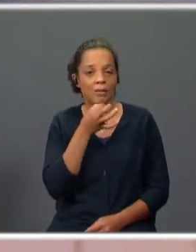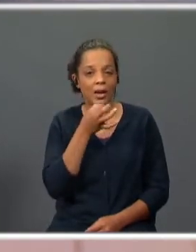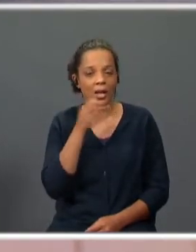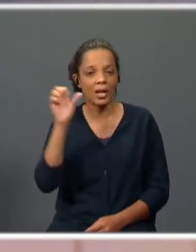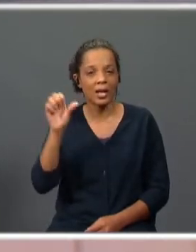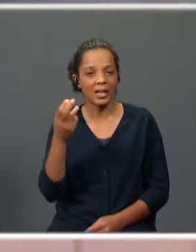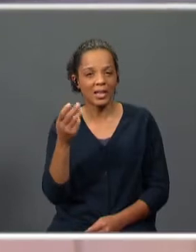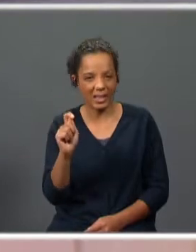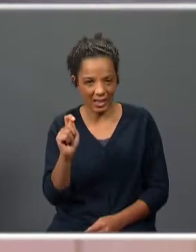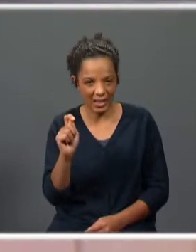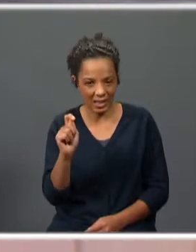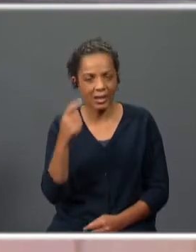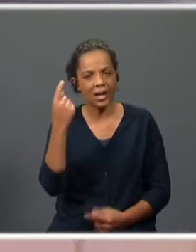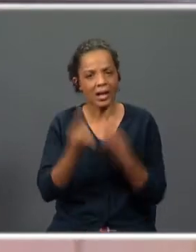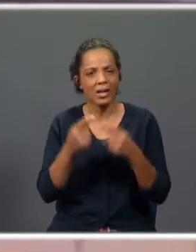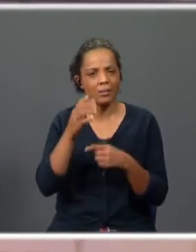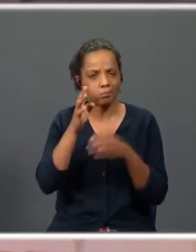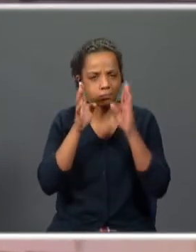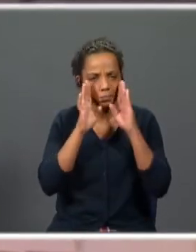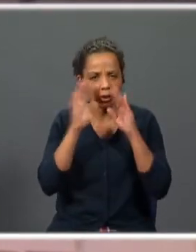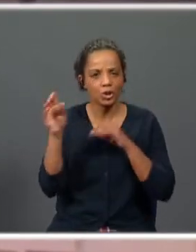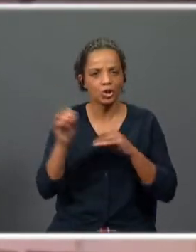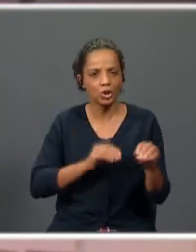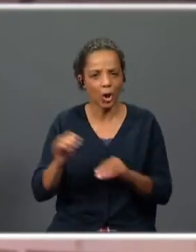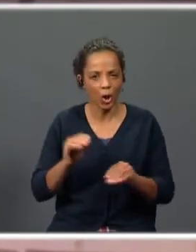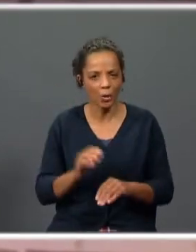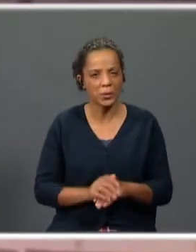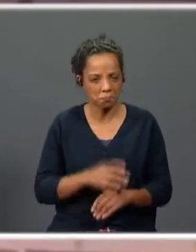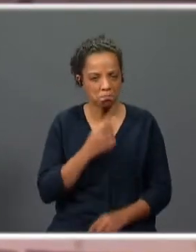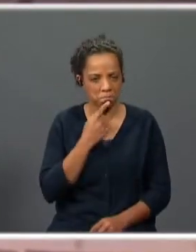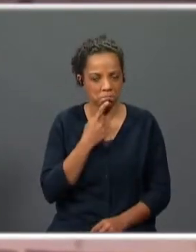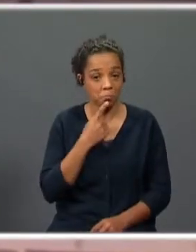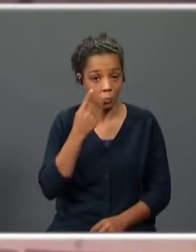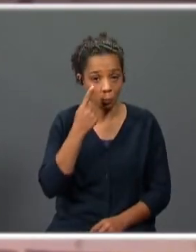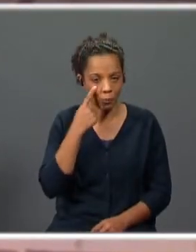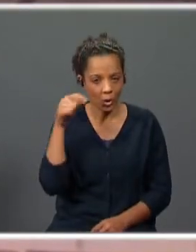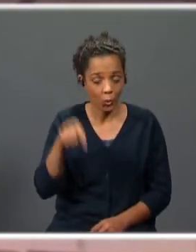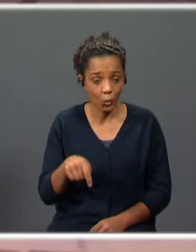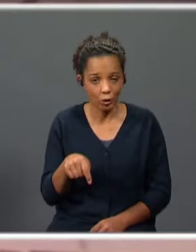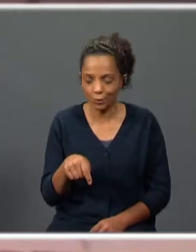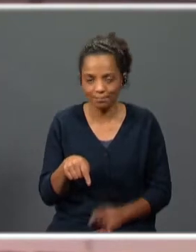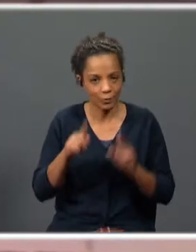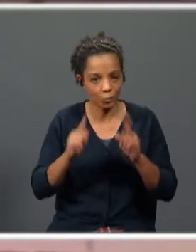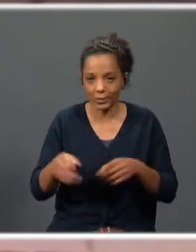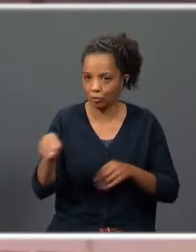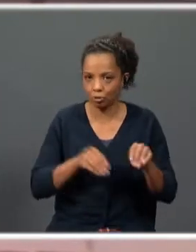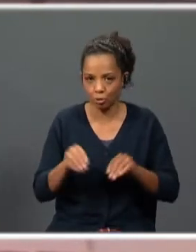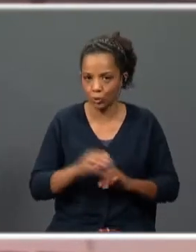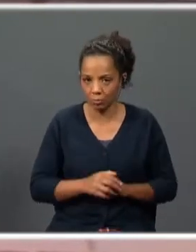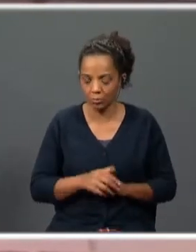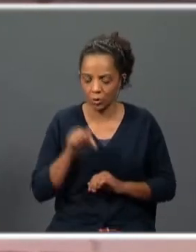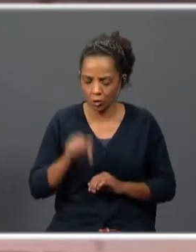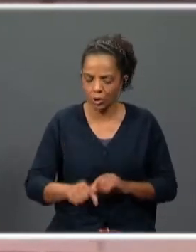Alguém esteve muito atento nos jogos que temos feito. Já percebi. Pois olha, mas hoje não vamos iniciar com um jogo. Vamos